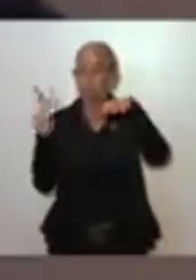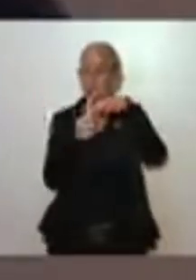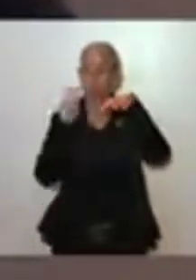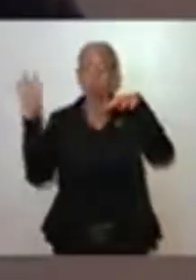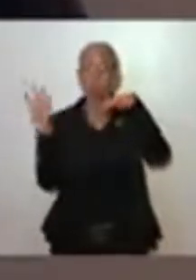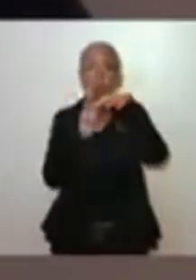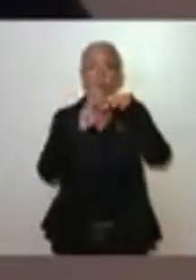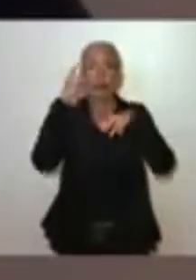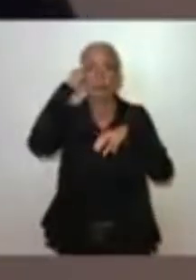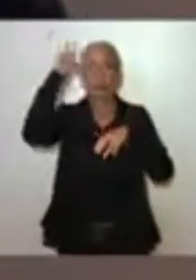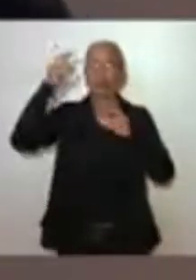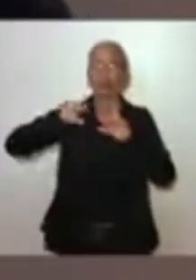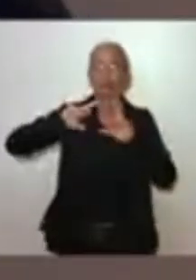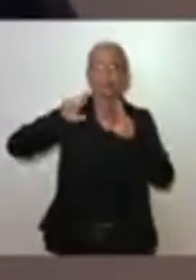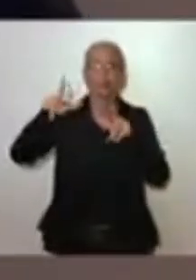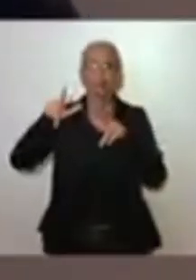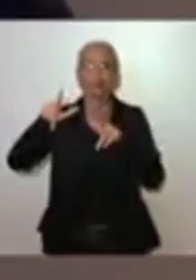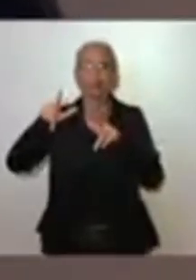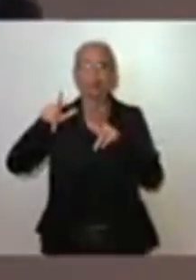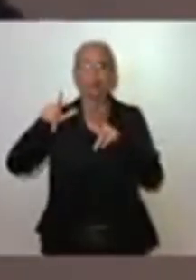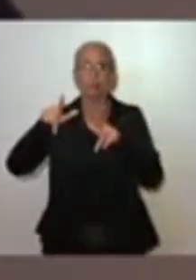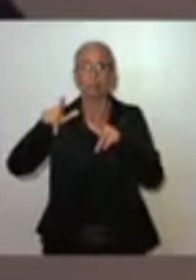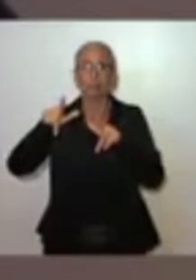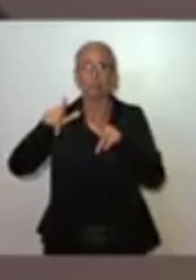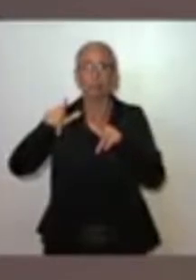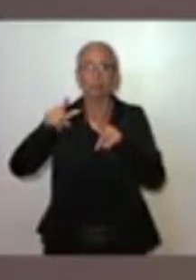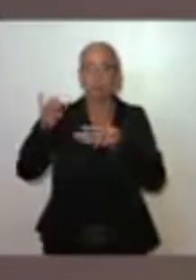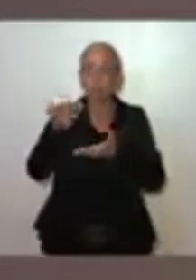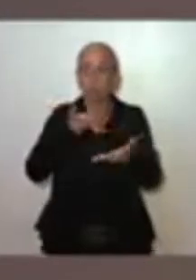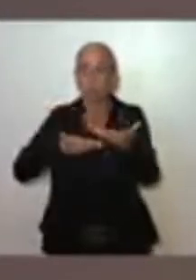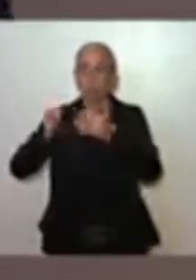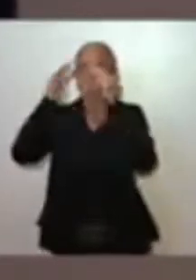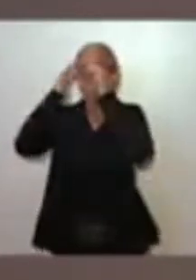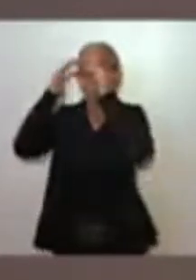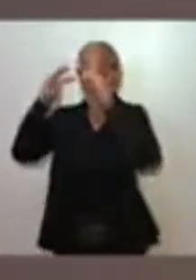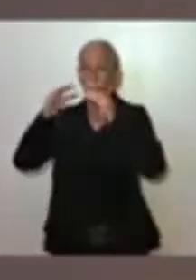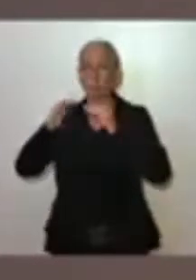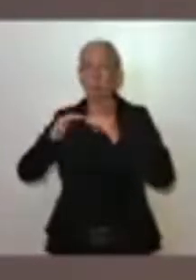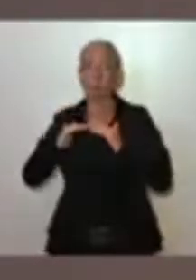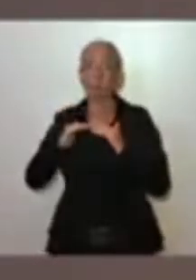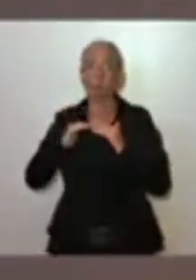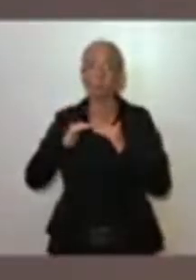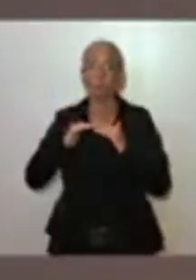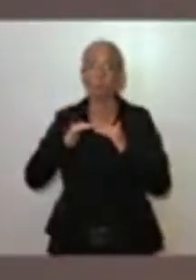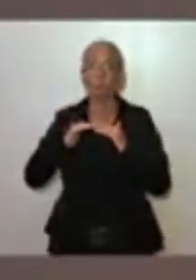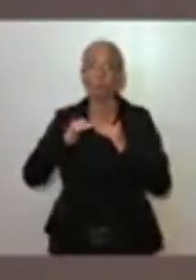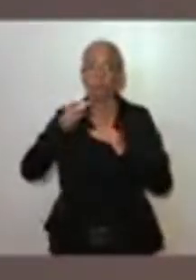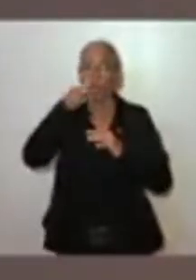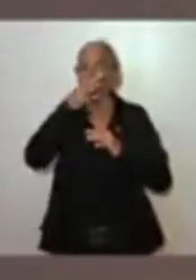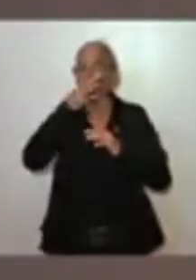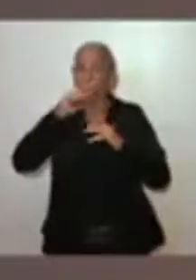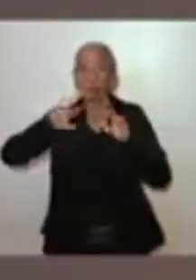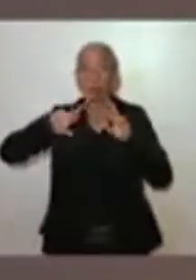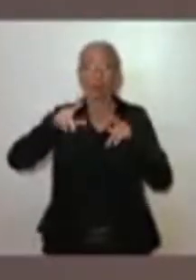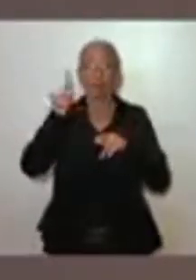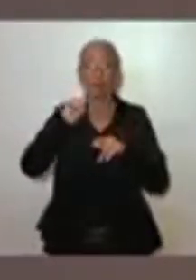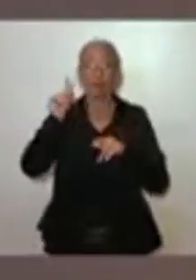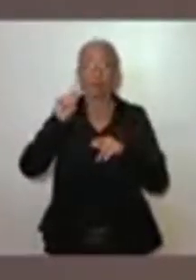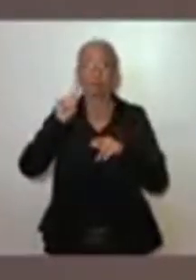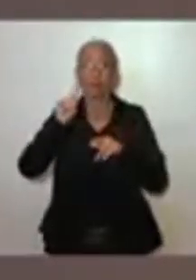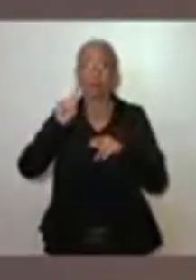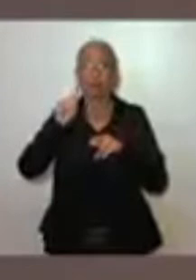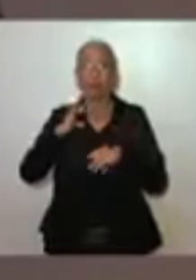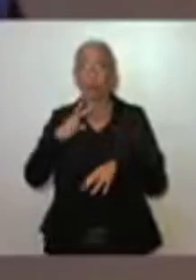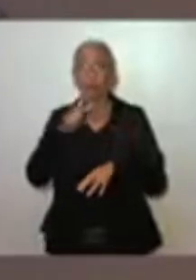gente e tratar o outro com respeito e consideração não significa abdicar das próprias ideias mas apenas